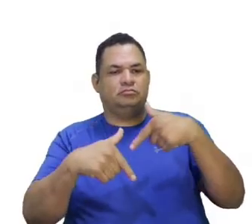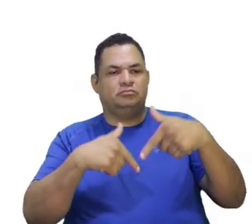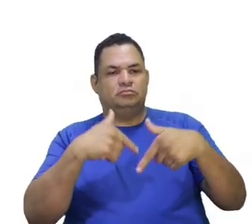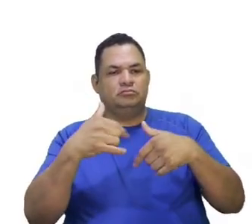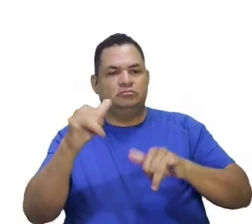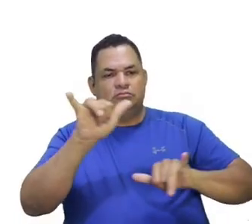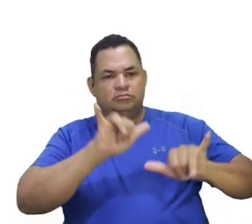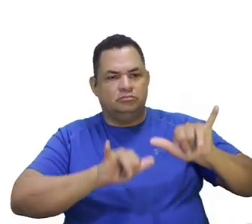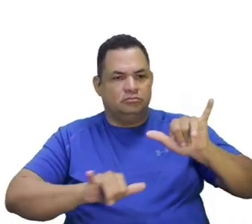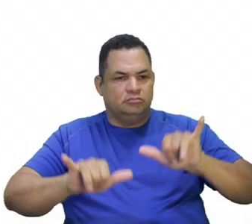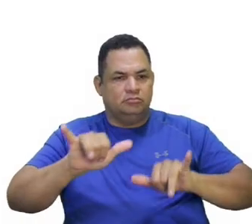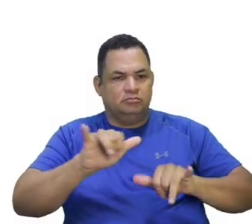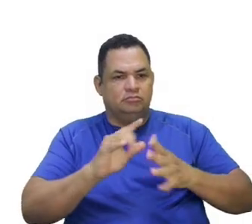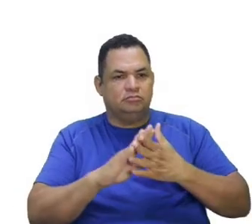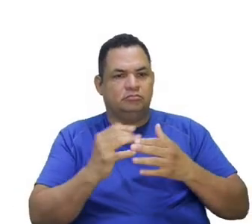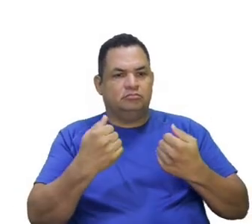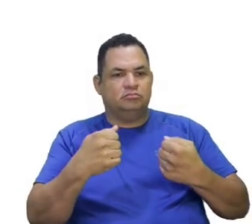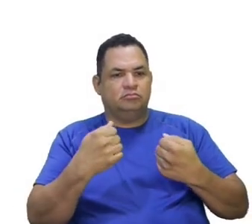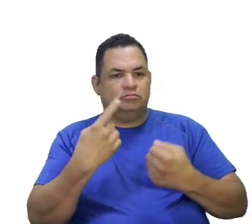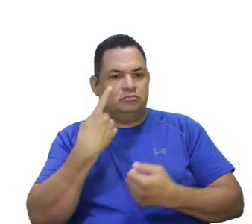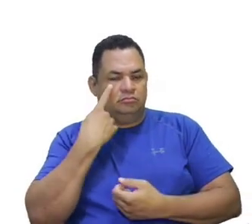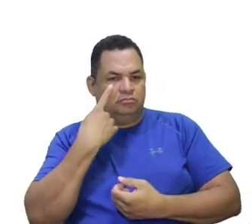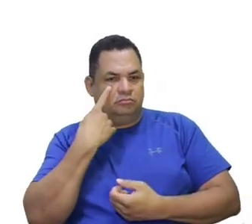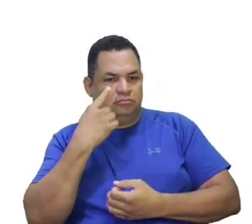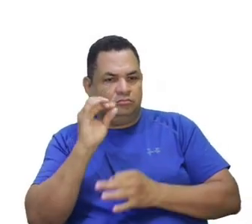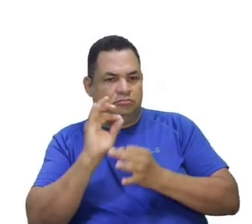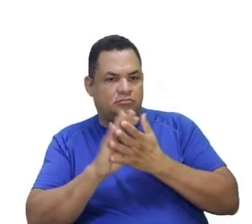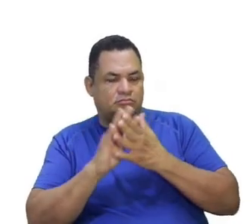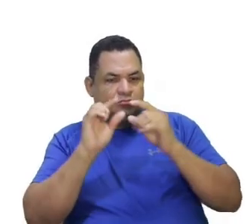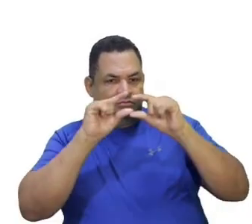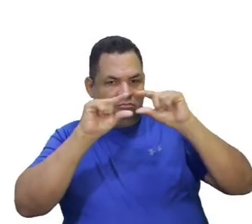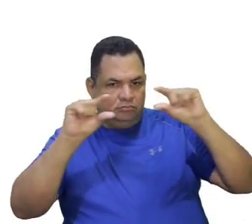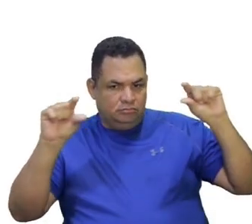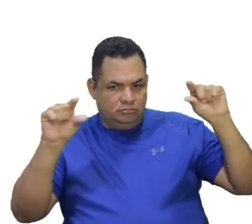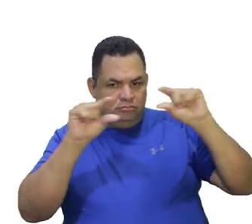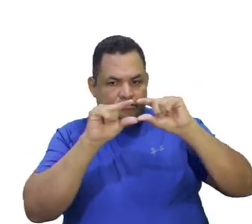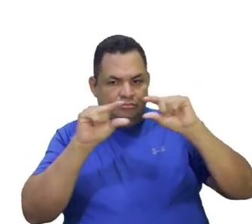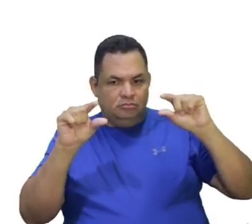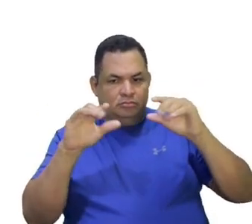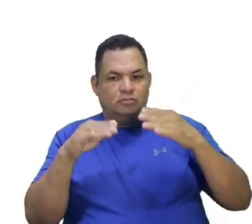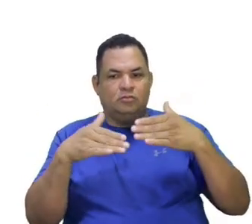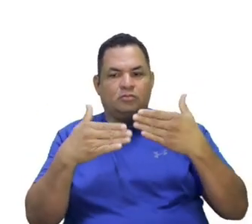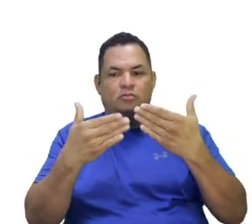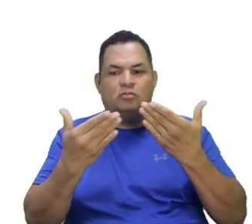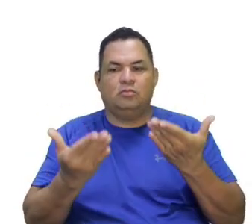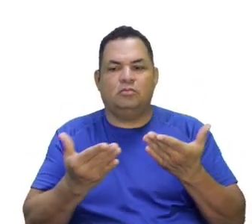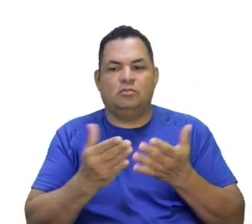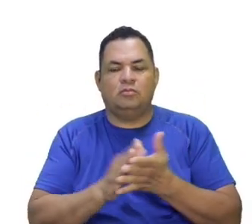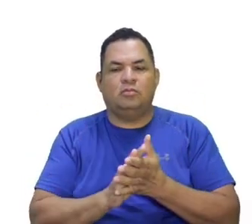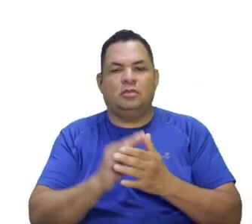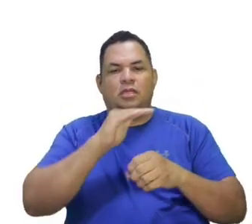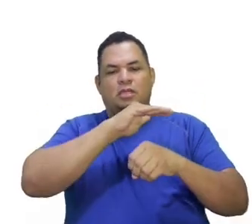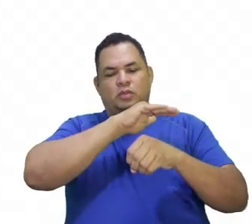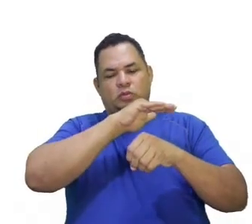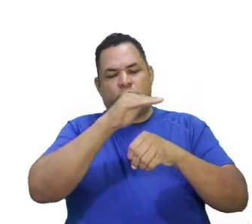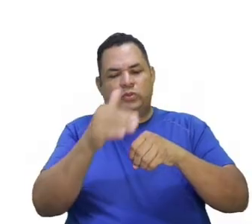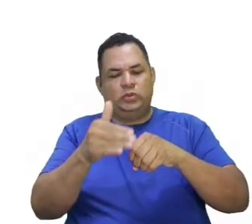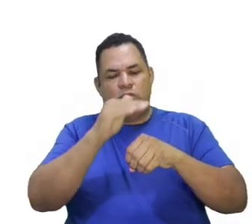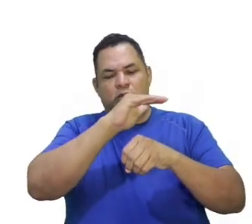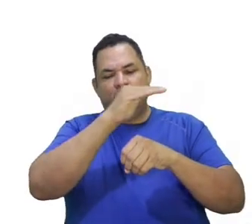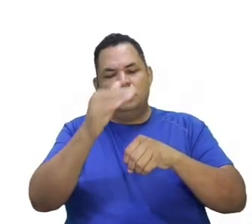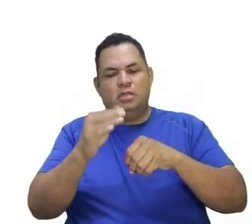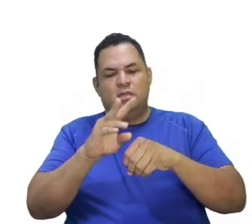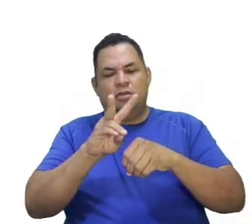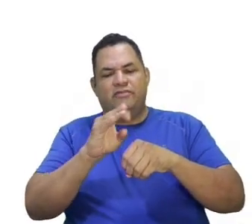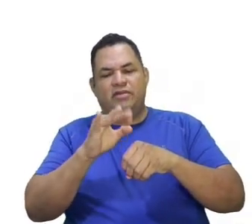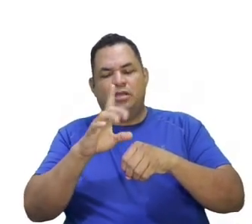da química, a gente tem que sempre observar esses enunciados. Quando a gente fala de camadas de